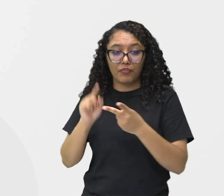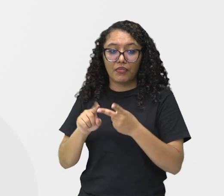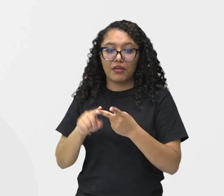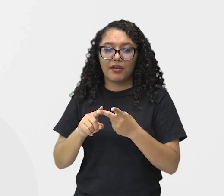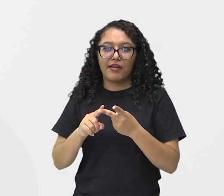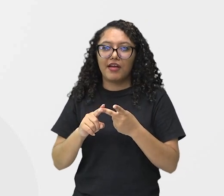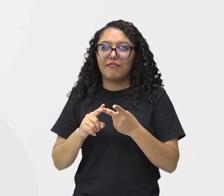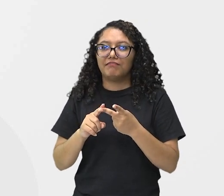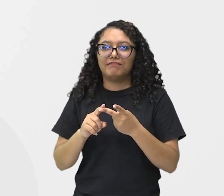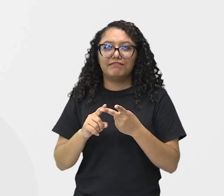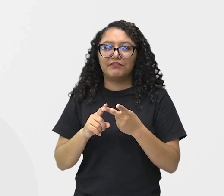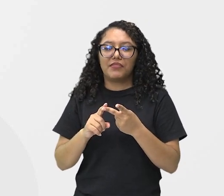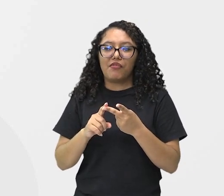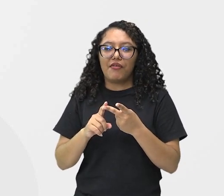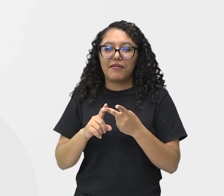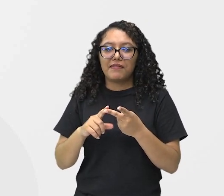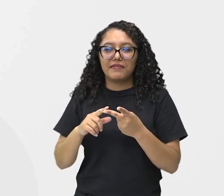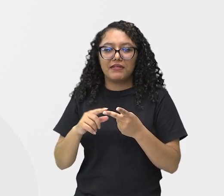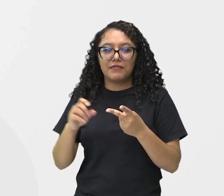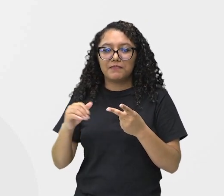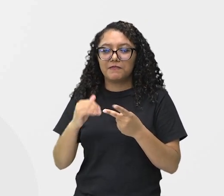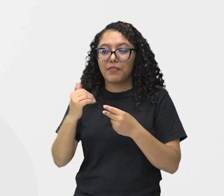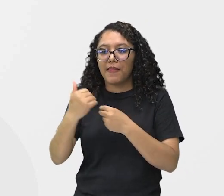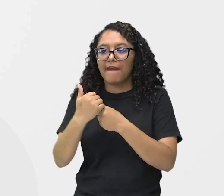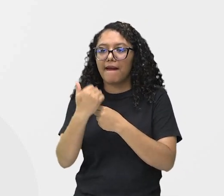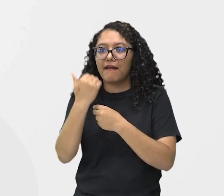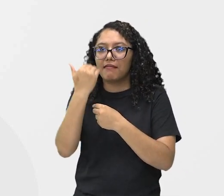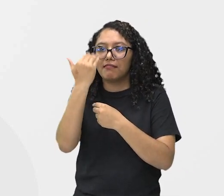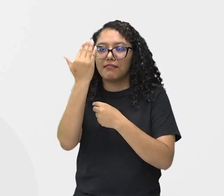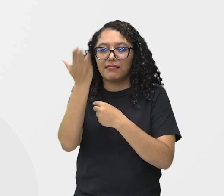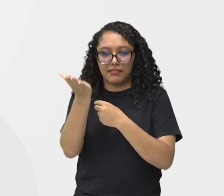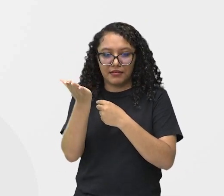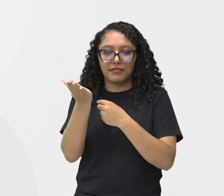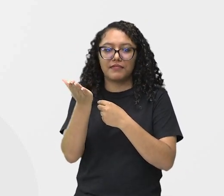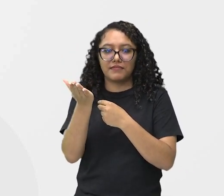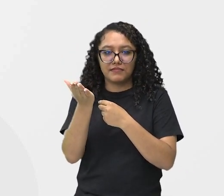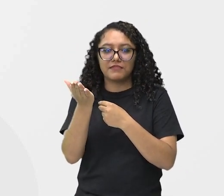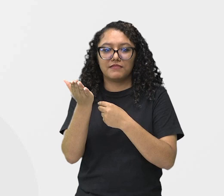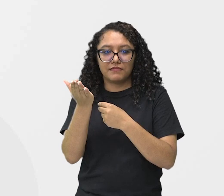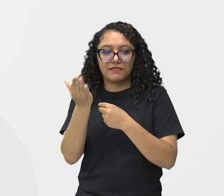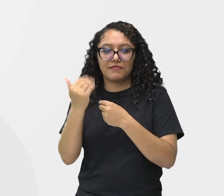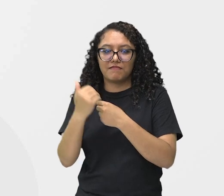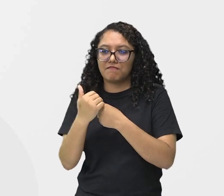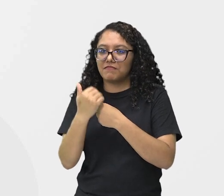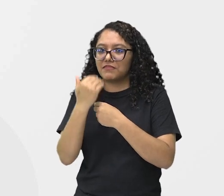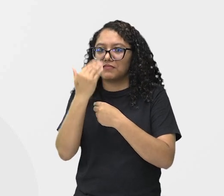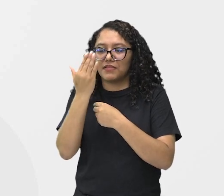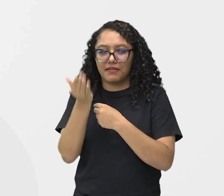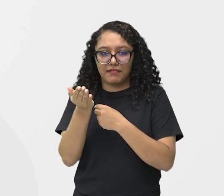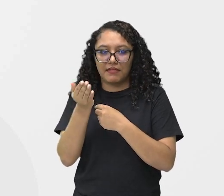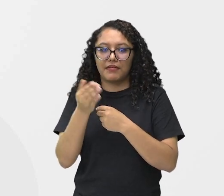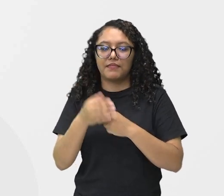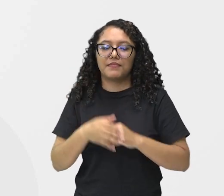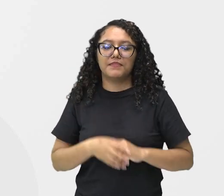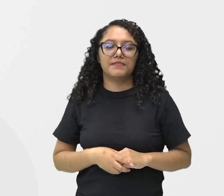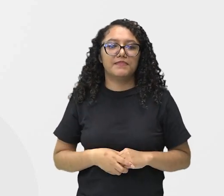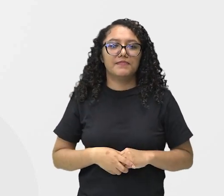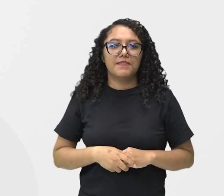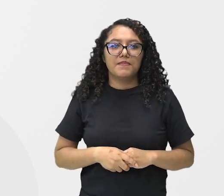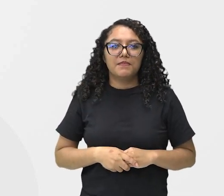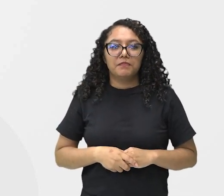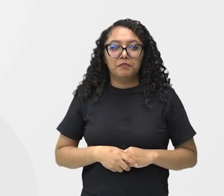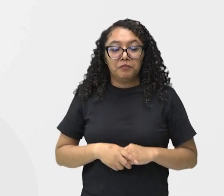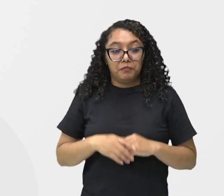aquilo que tem uma causa maior e exterior a si mesmo. Então vejam bem,